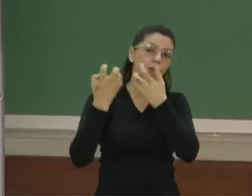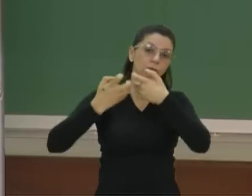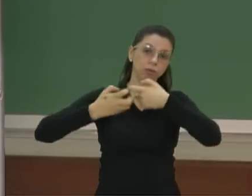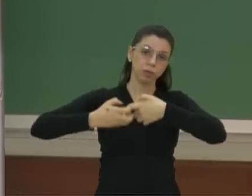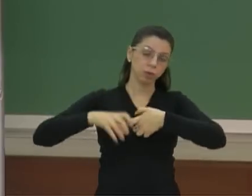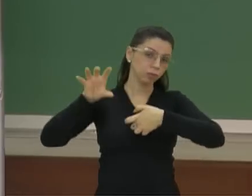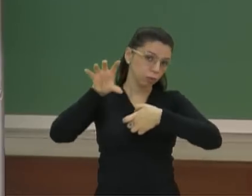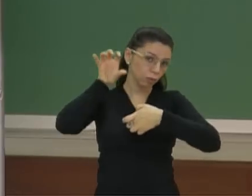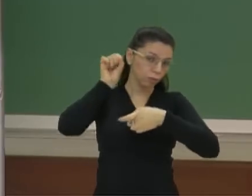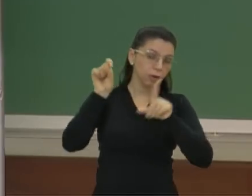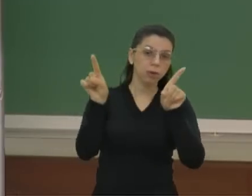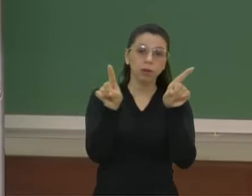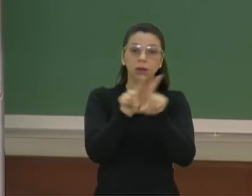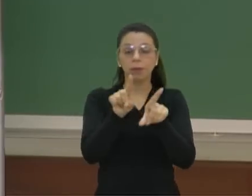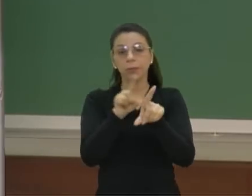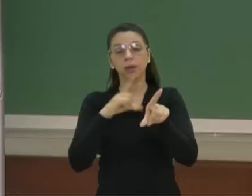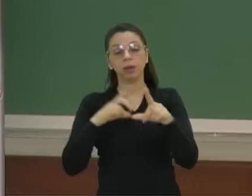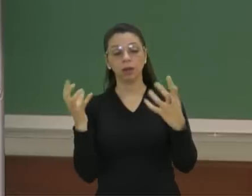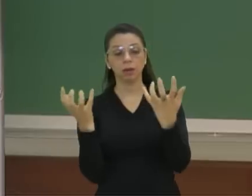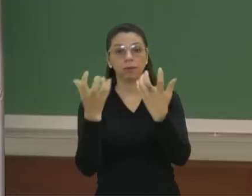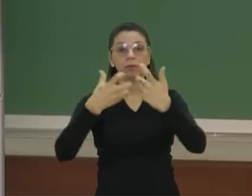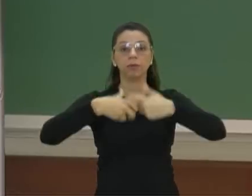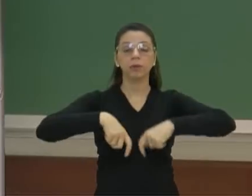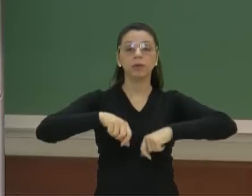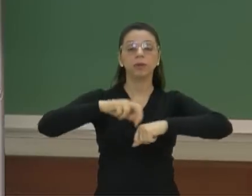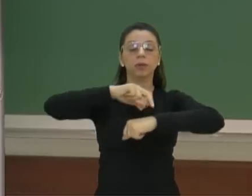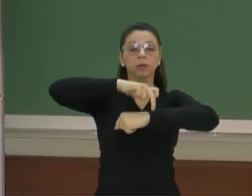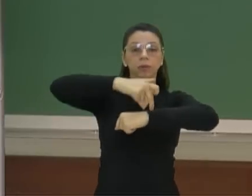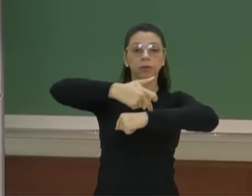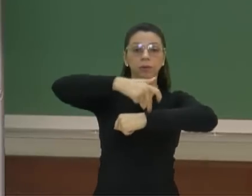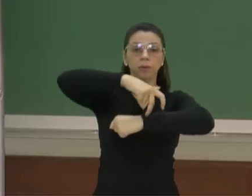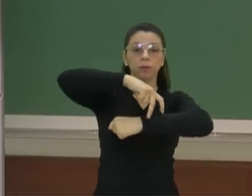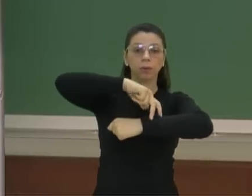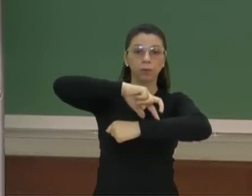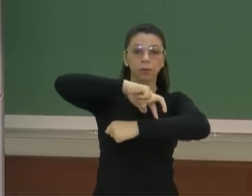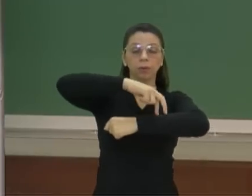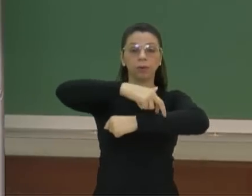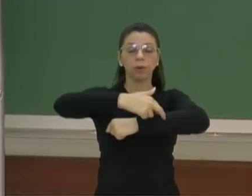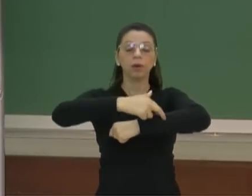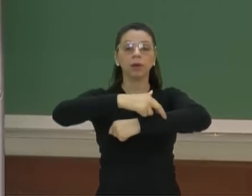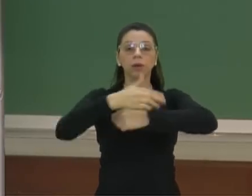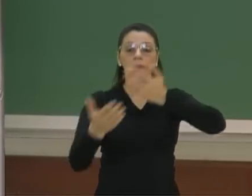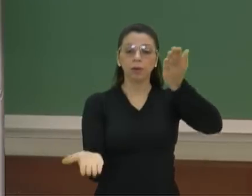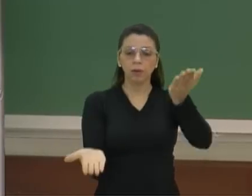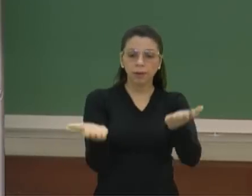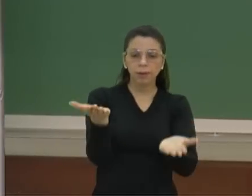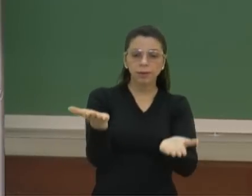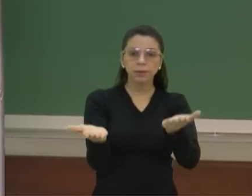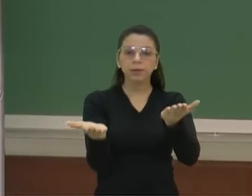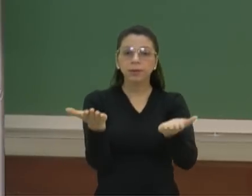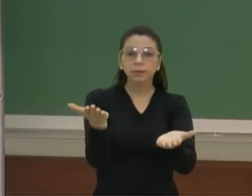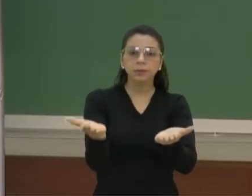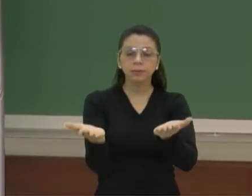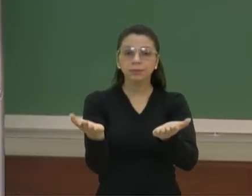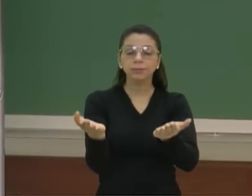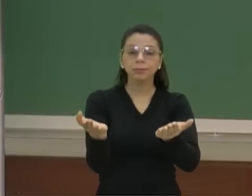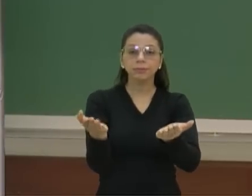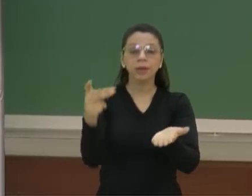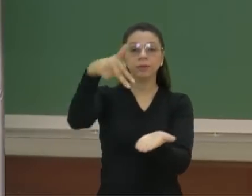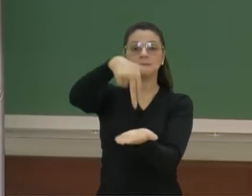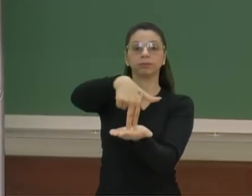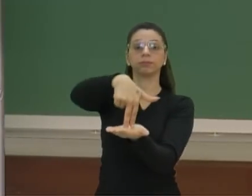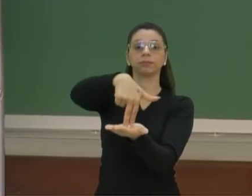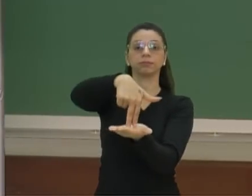audição, também tem função de equilíbrio do nosso corpo, para que você fique em pé e não caia e não tombe. Então